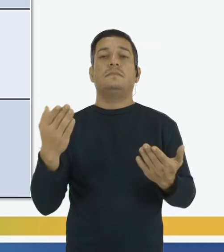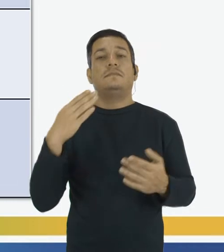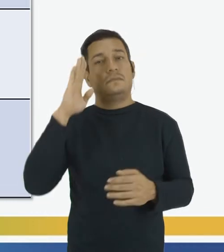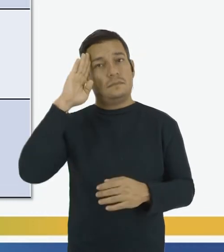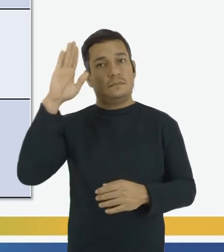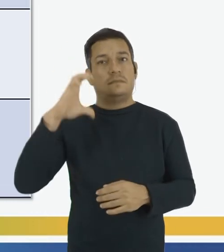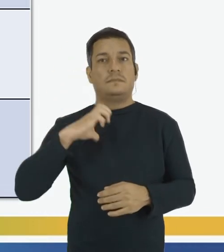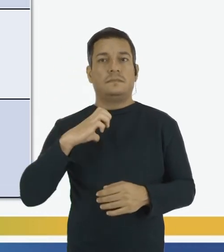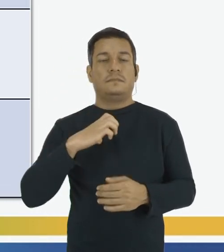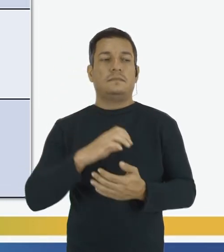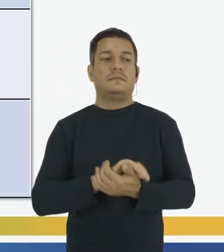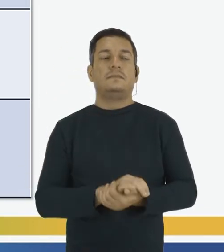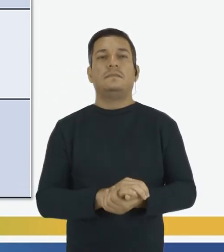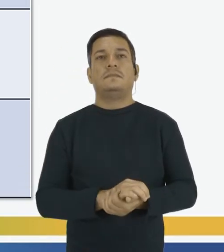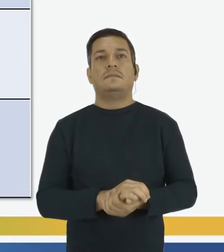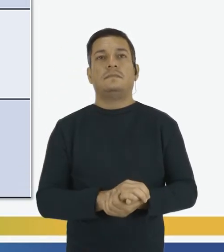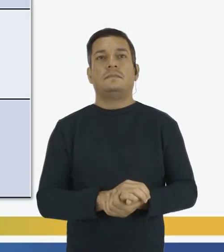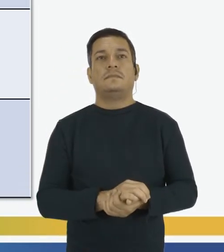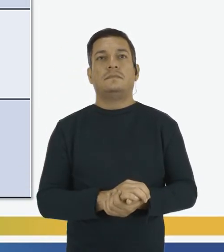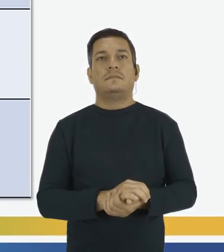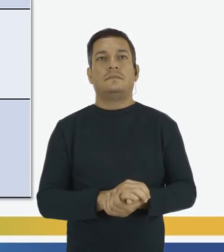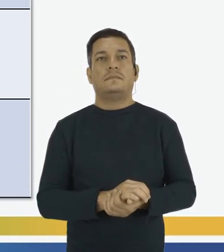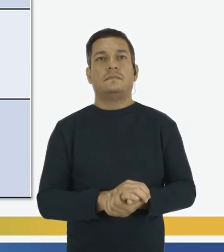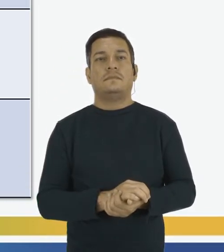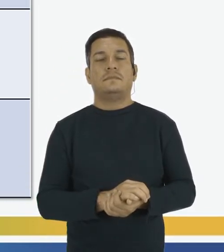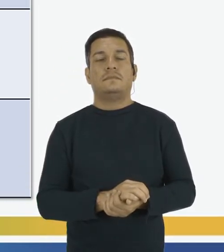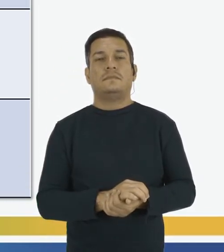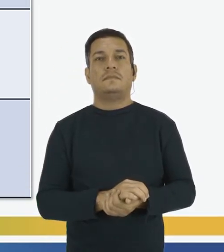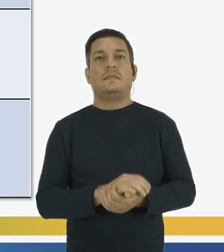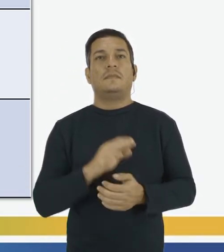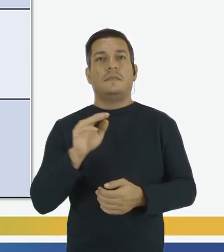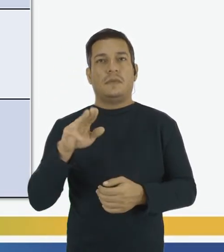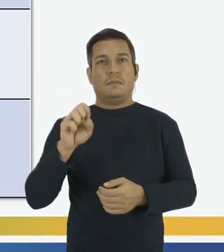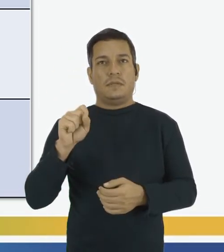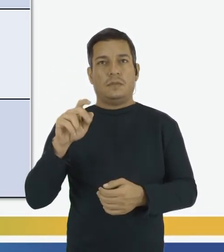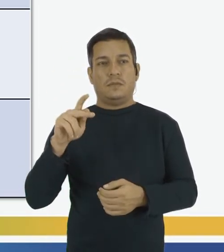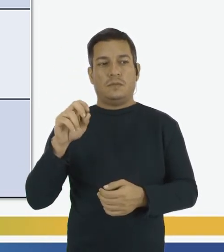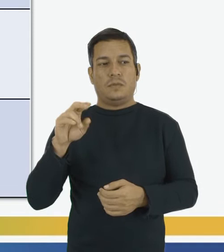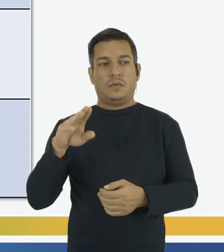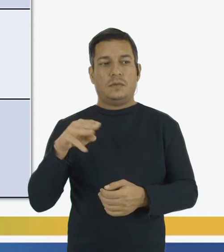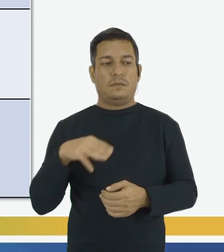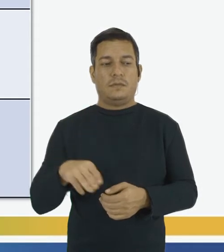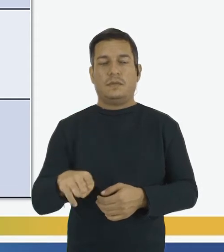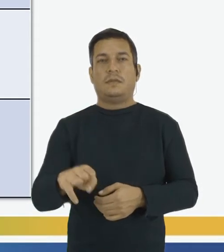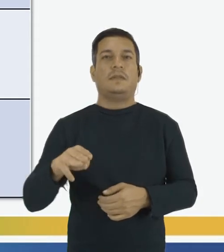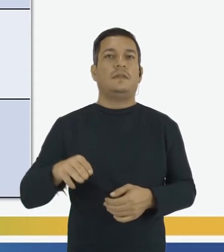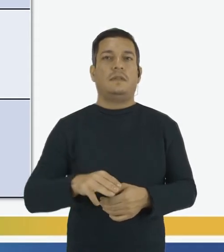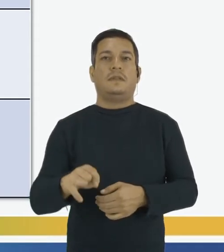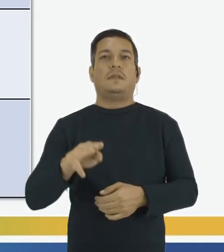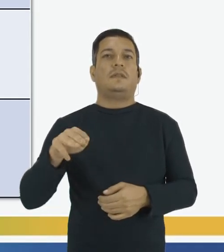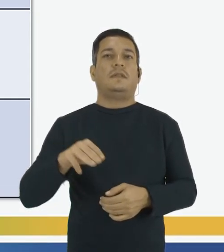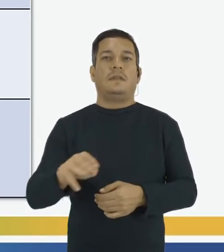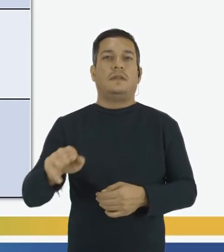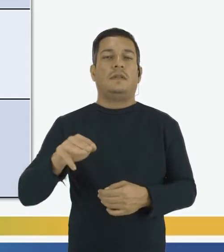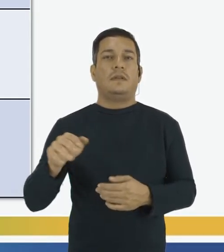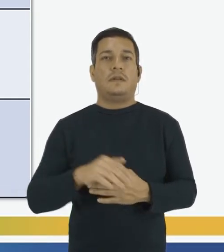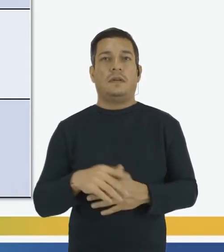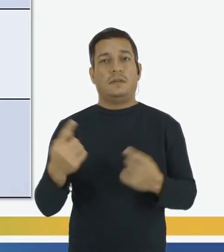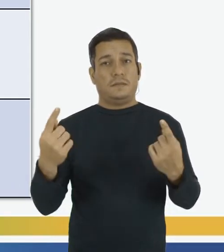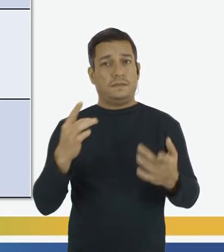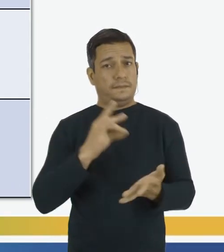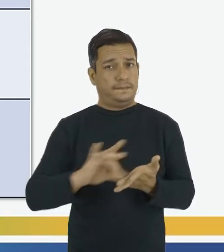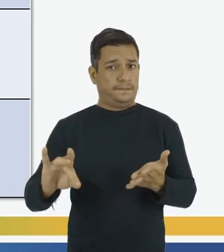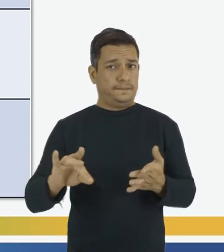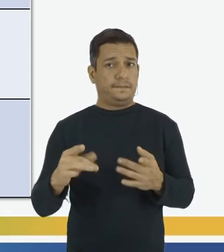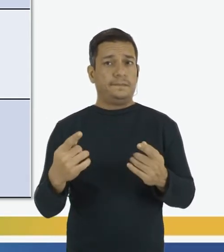ético? Lá na Mesopotâmia, 1700 a.C., olho por olho, dente por dente.